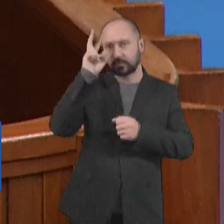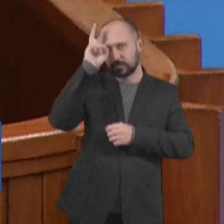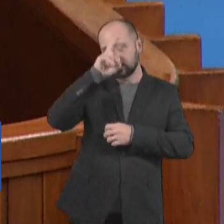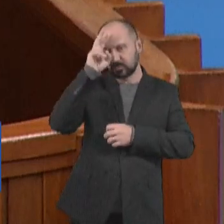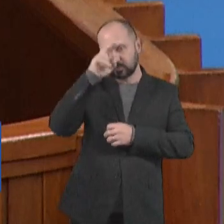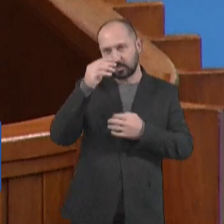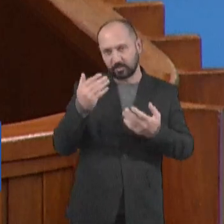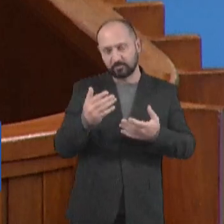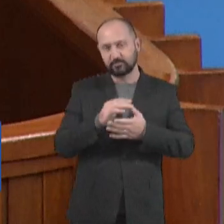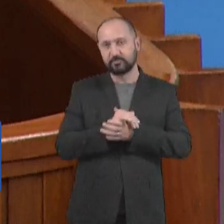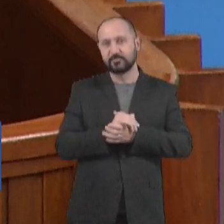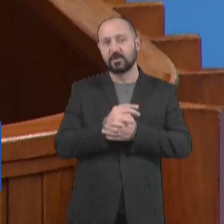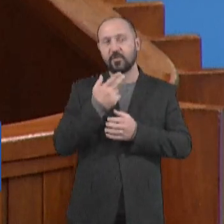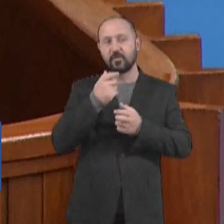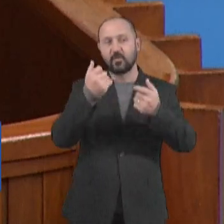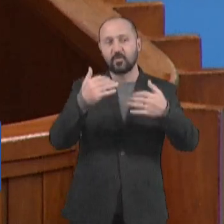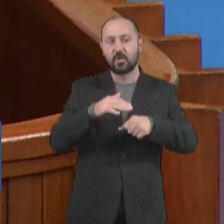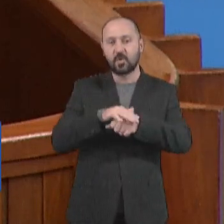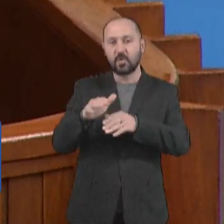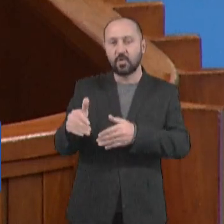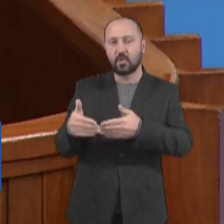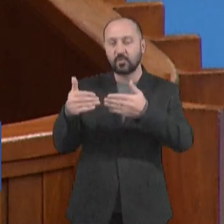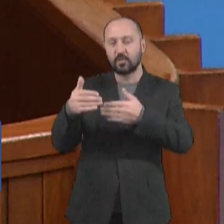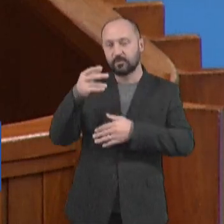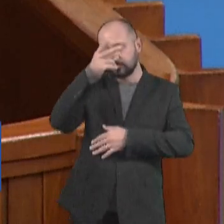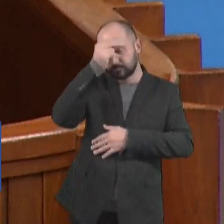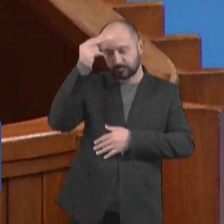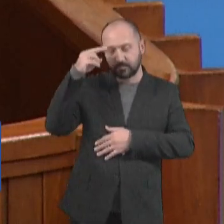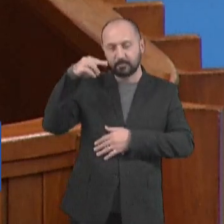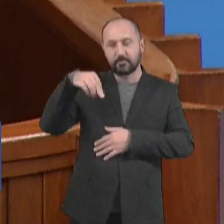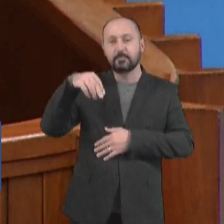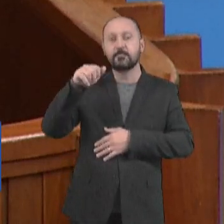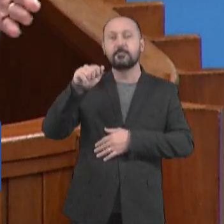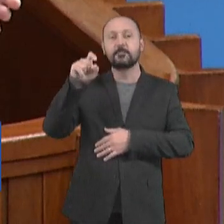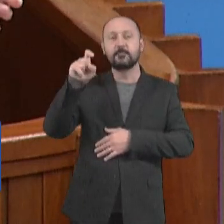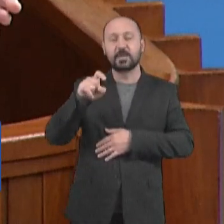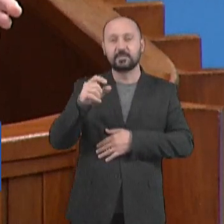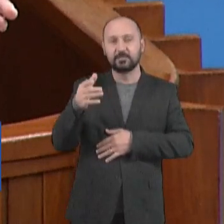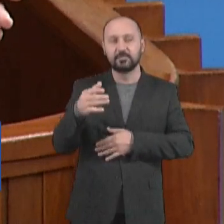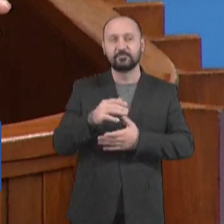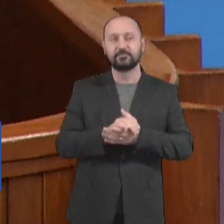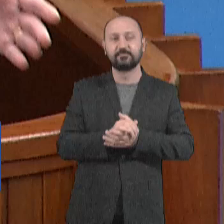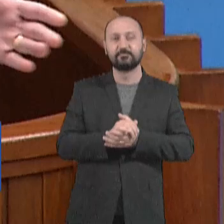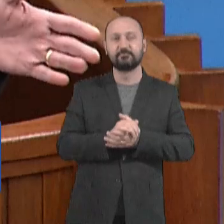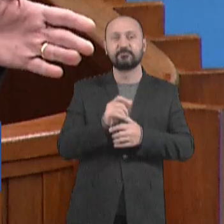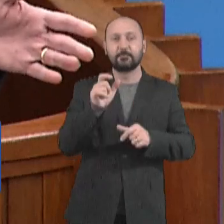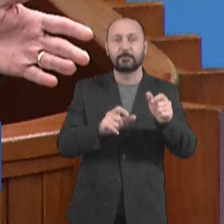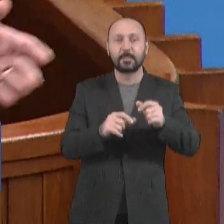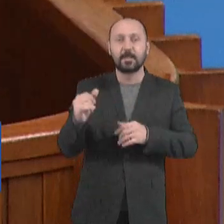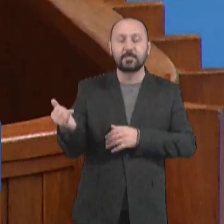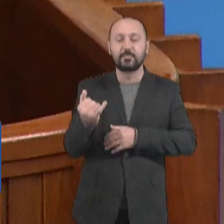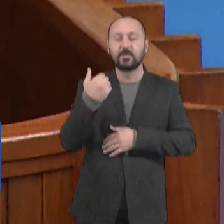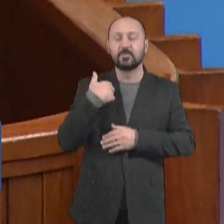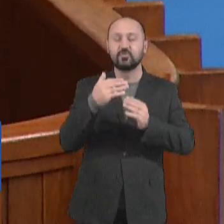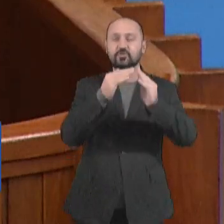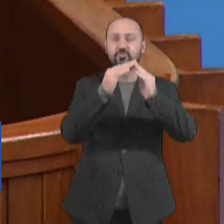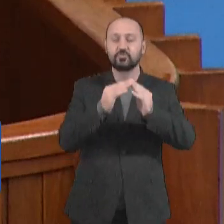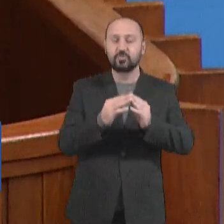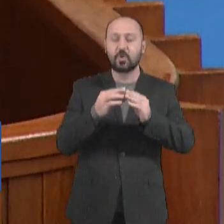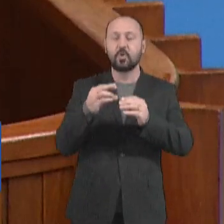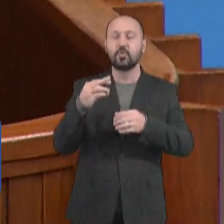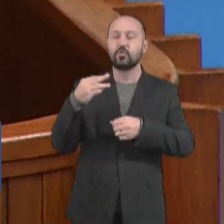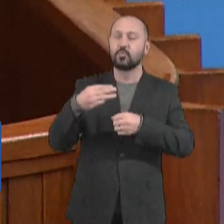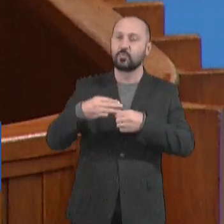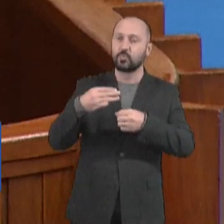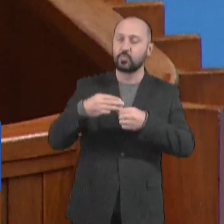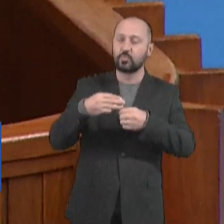história? Falava aqui com o nosso prefeito Max, ele falando de pessoas importantes que moraram no